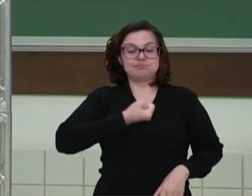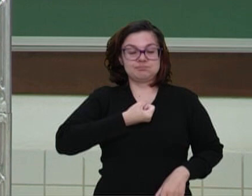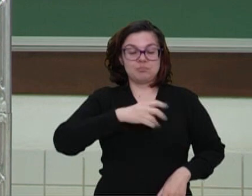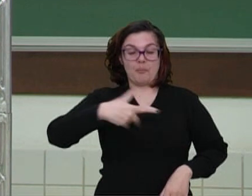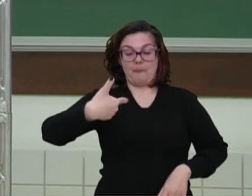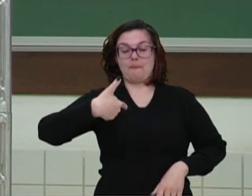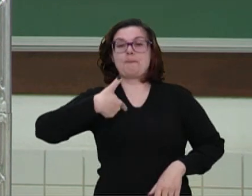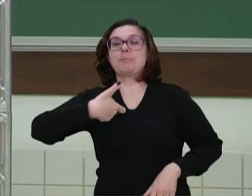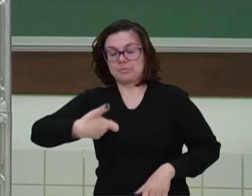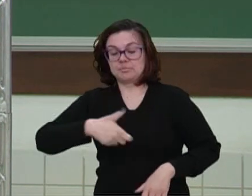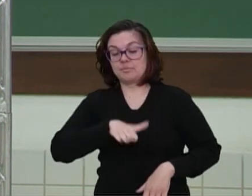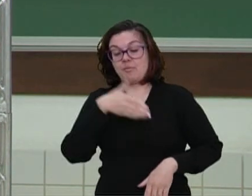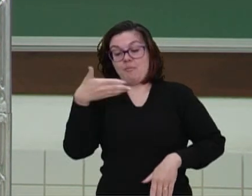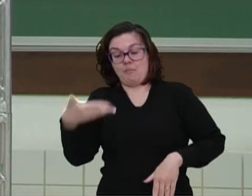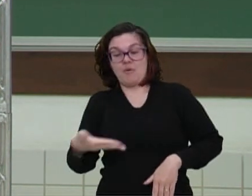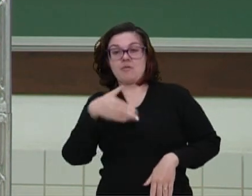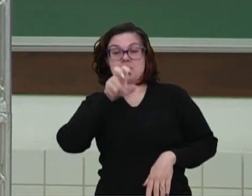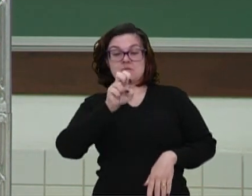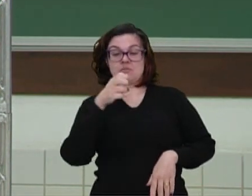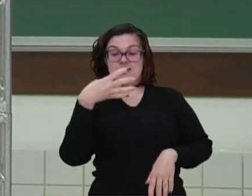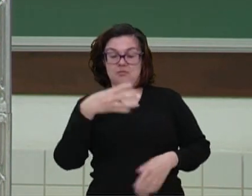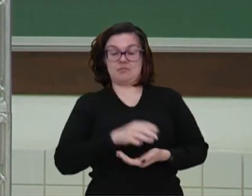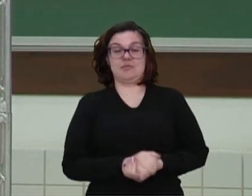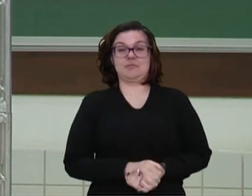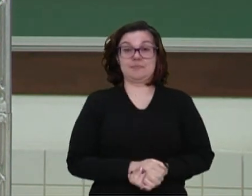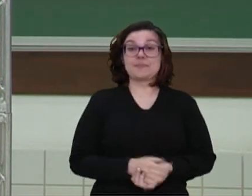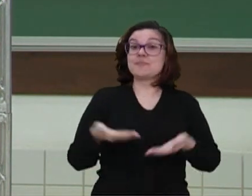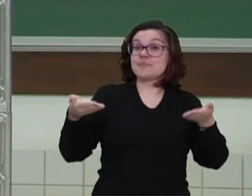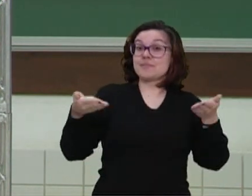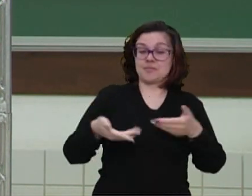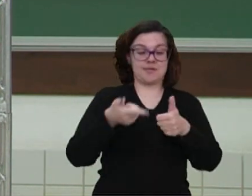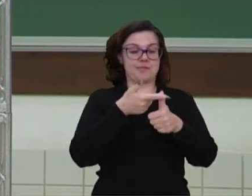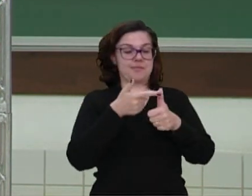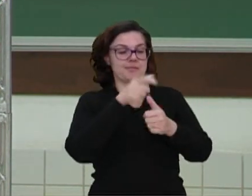54, ok? Assim vamos para a primeira atividade.